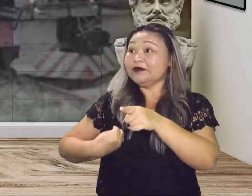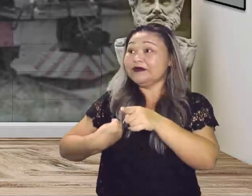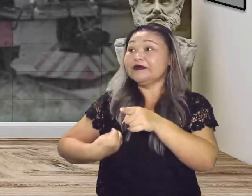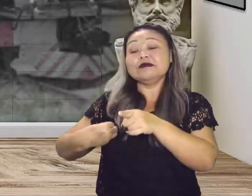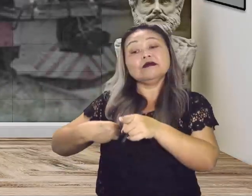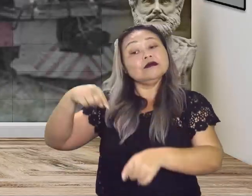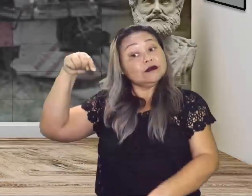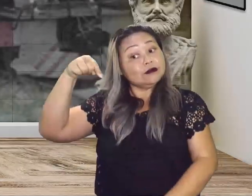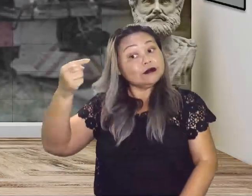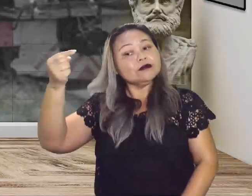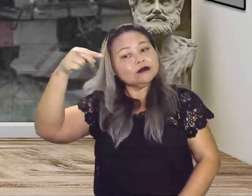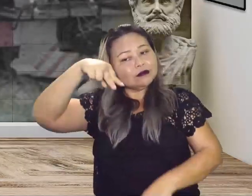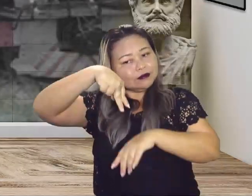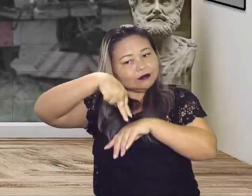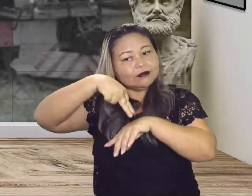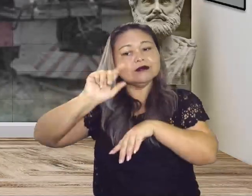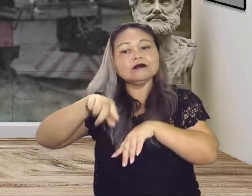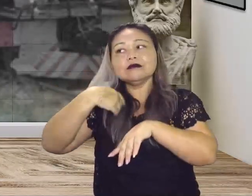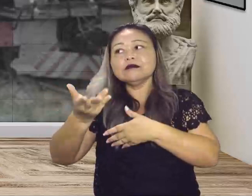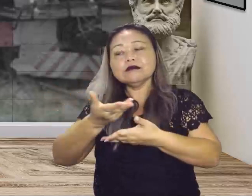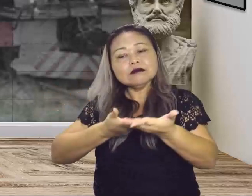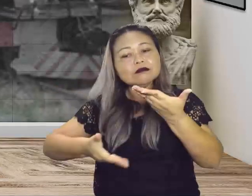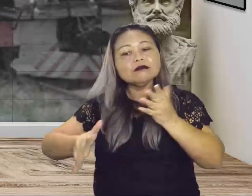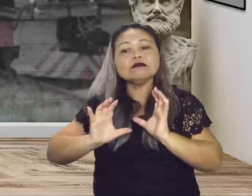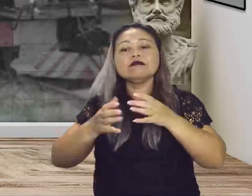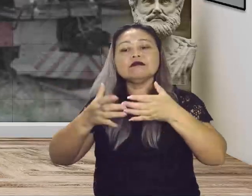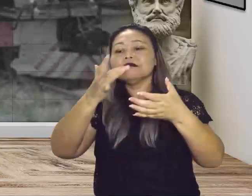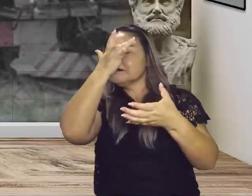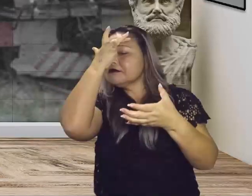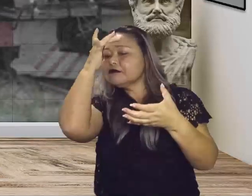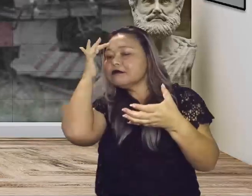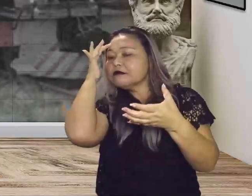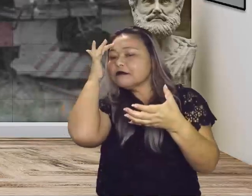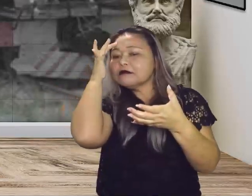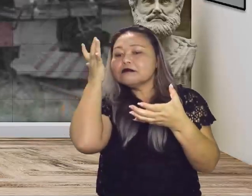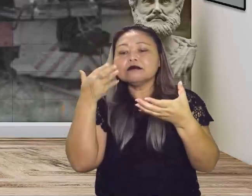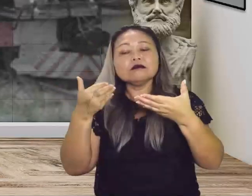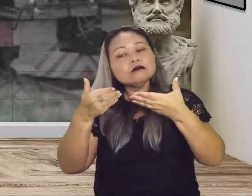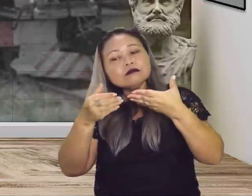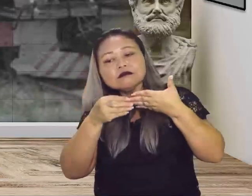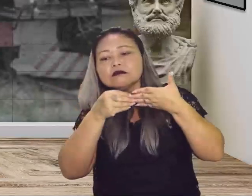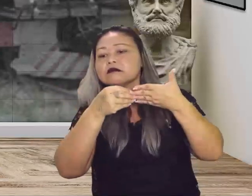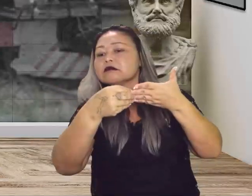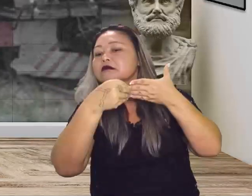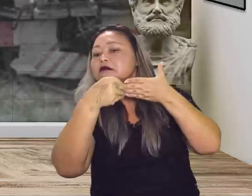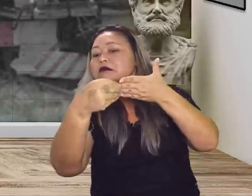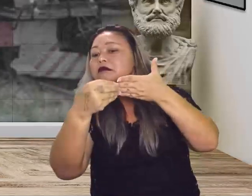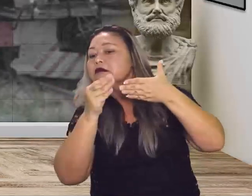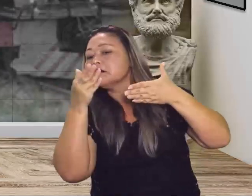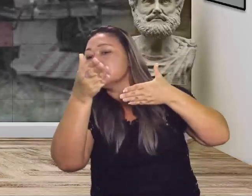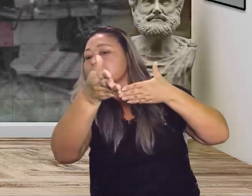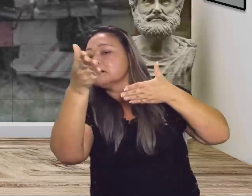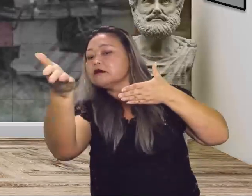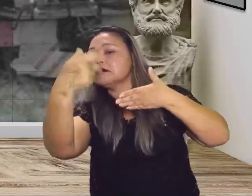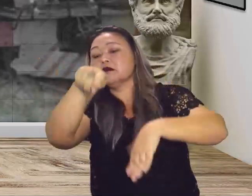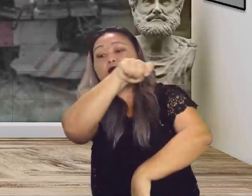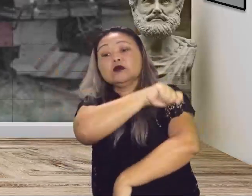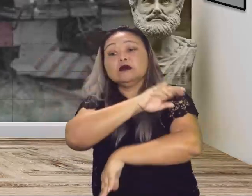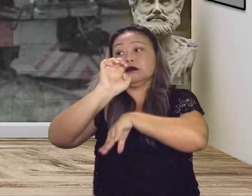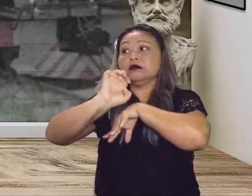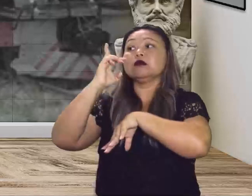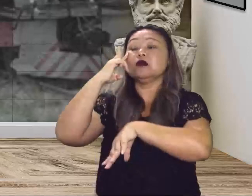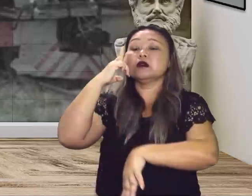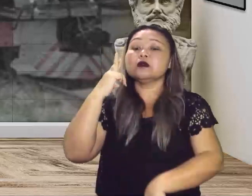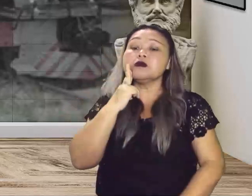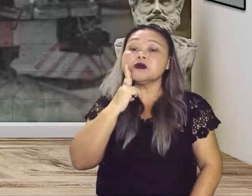aqui nesse momento para fazer esse conjunto de pessoas para levar a aula, né, até os nossos estudantes do estado de